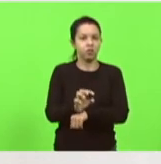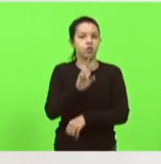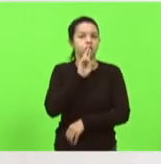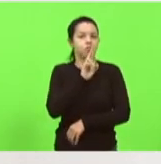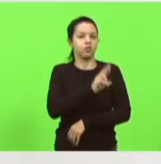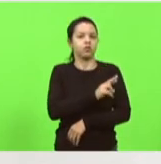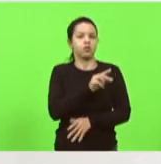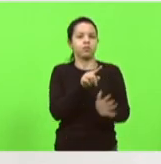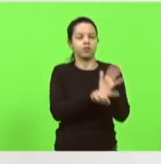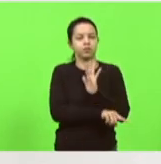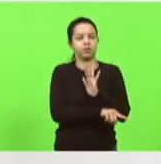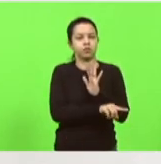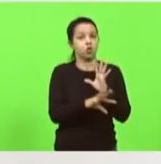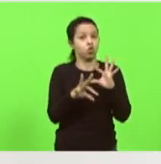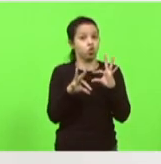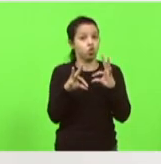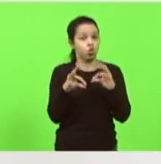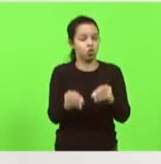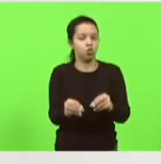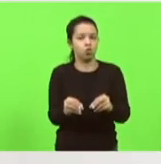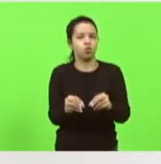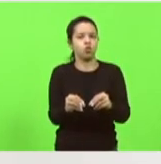pergunta. De todos esses mais de